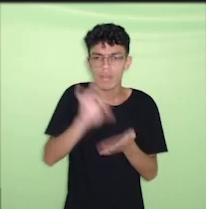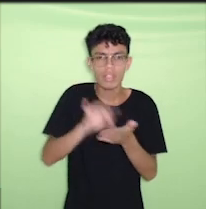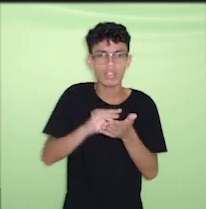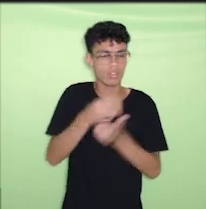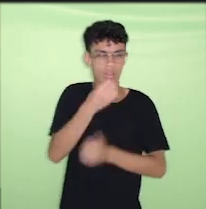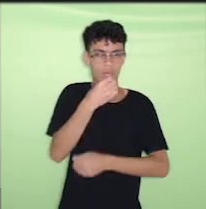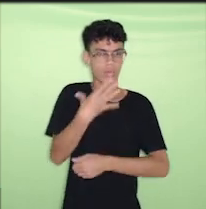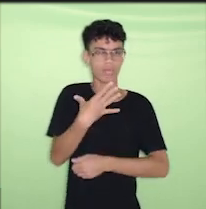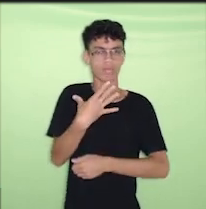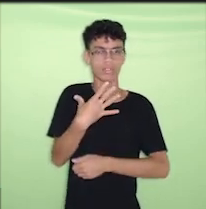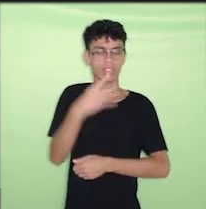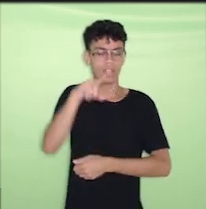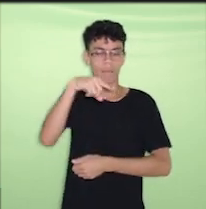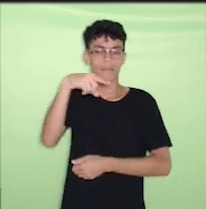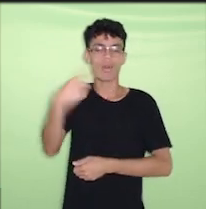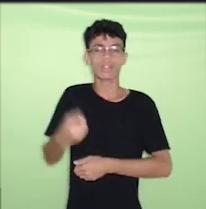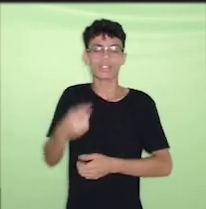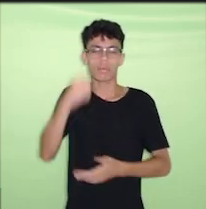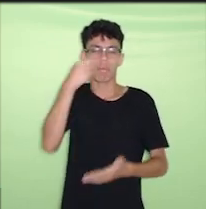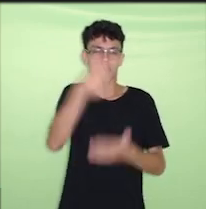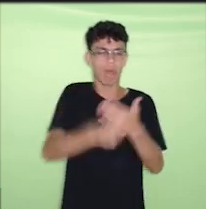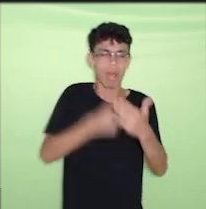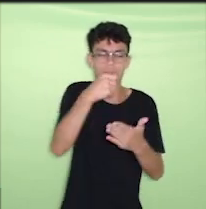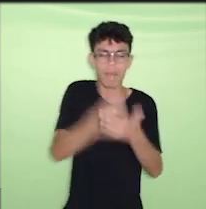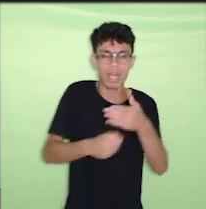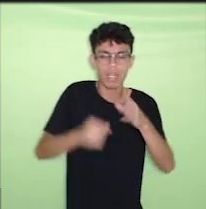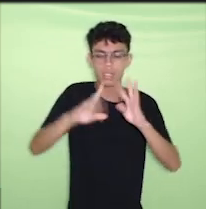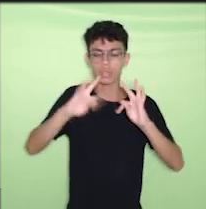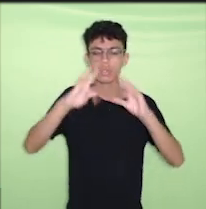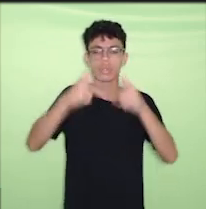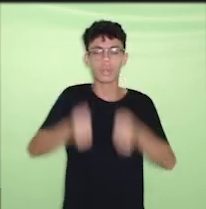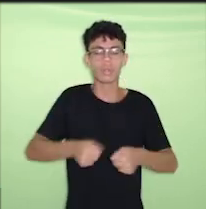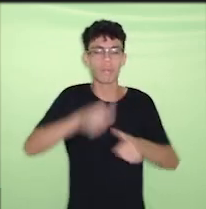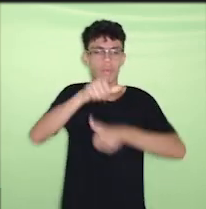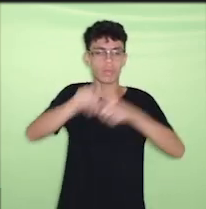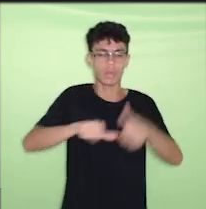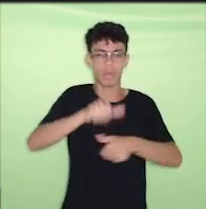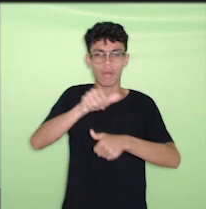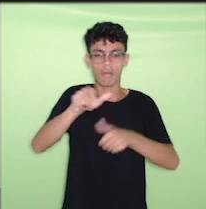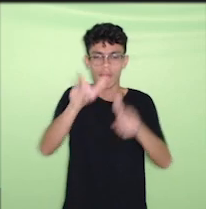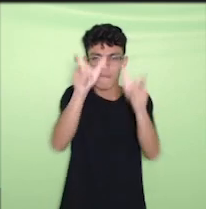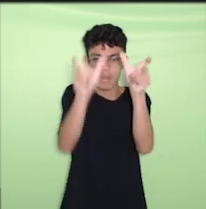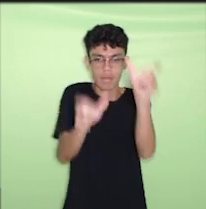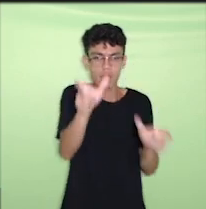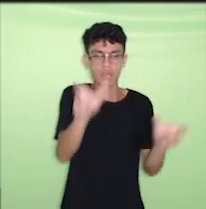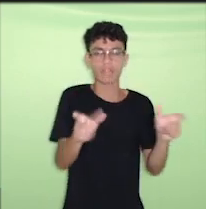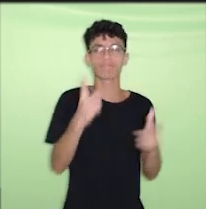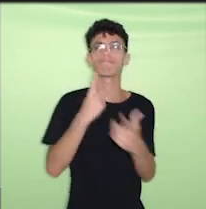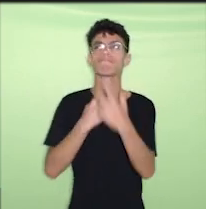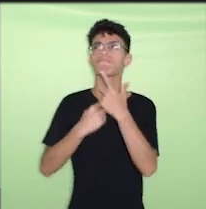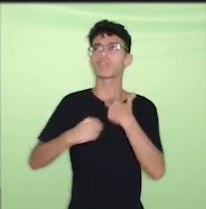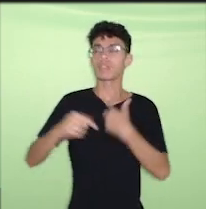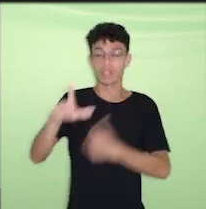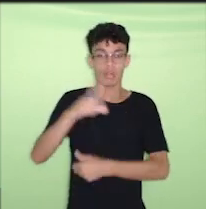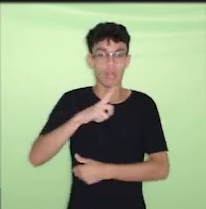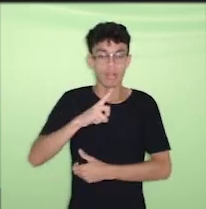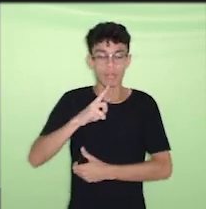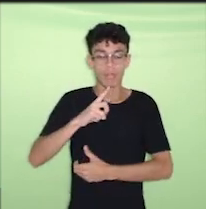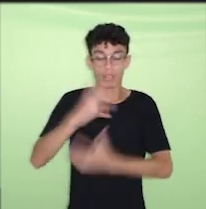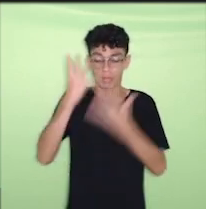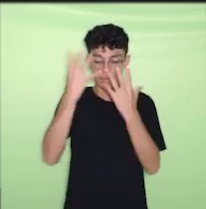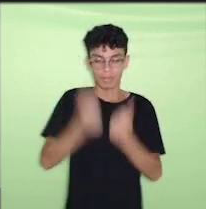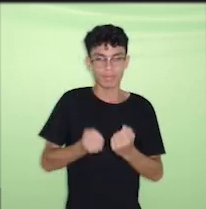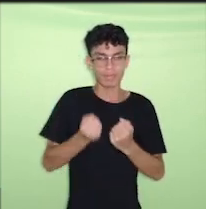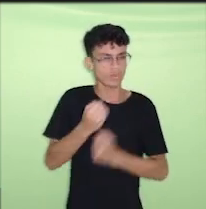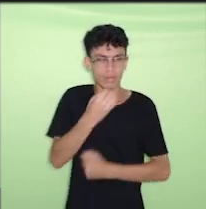bom? Depois dele, da luta, tudo mudou. Todos teriam todas as coisas que desejassem. Tudo. Não